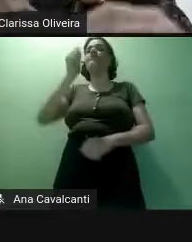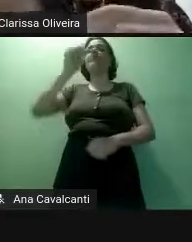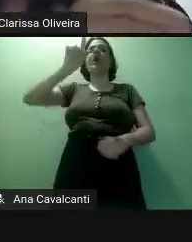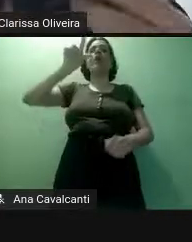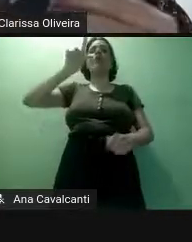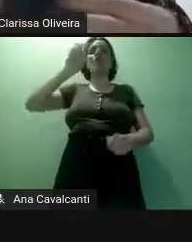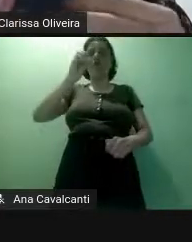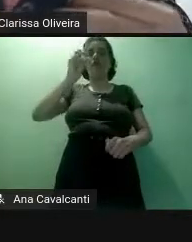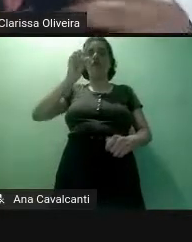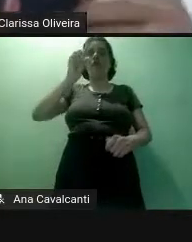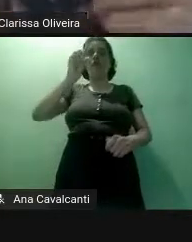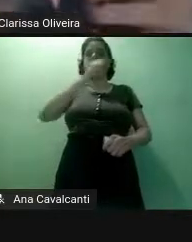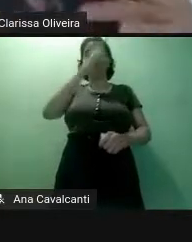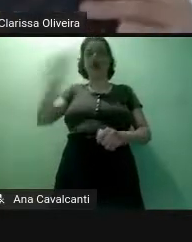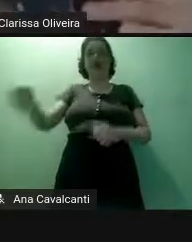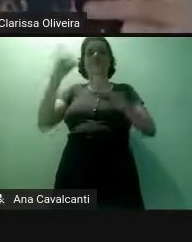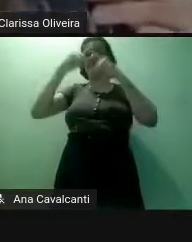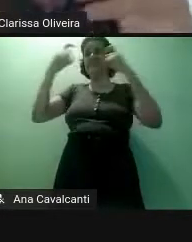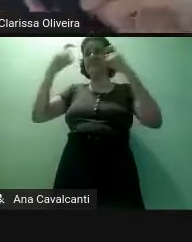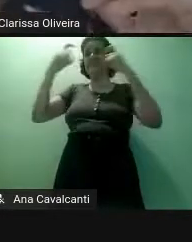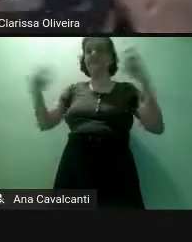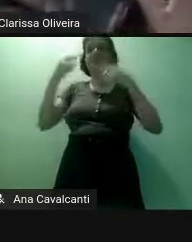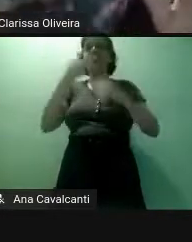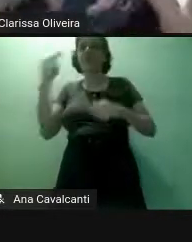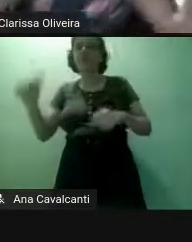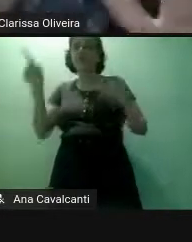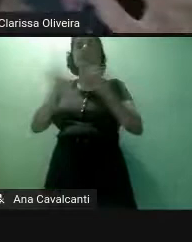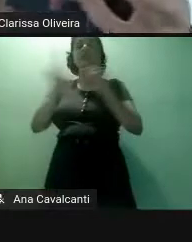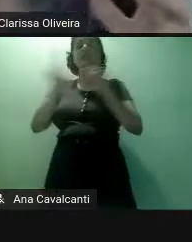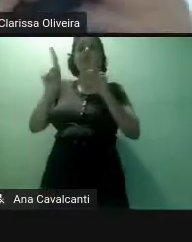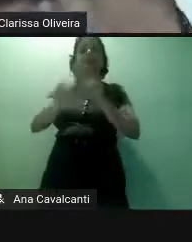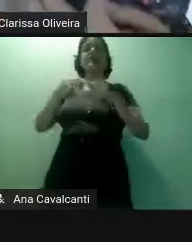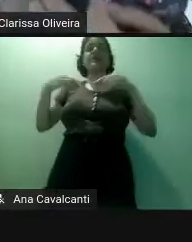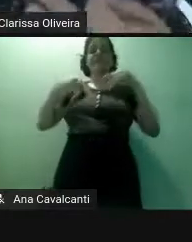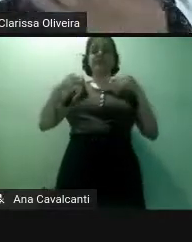rosto. Uma camadinha de tecido